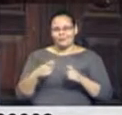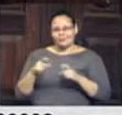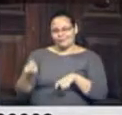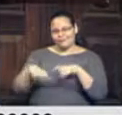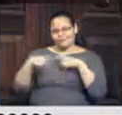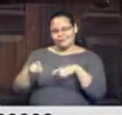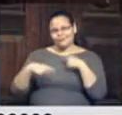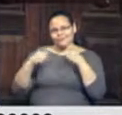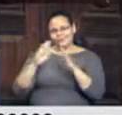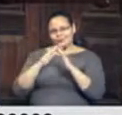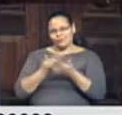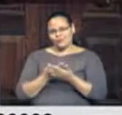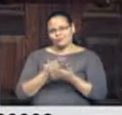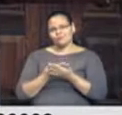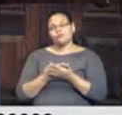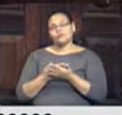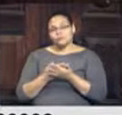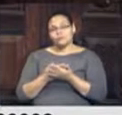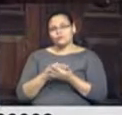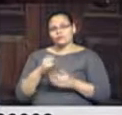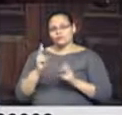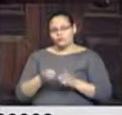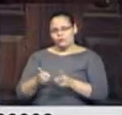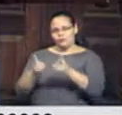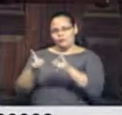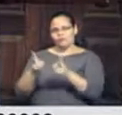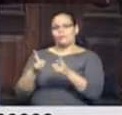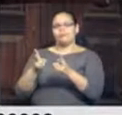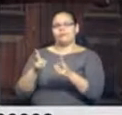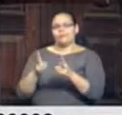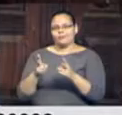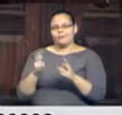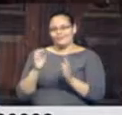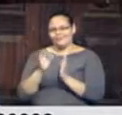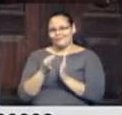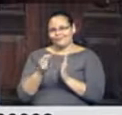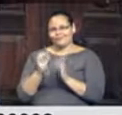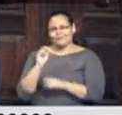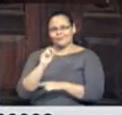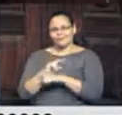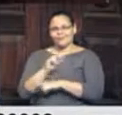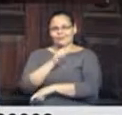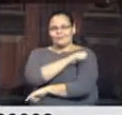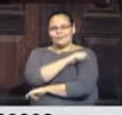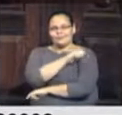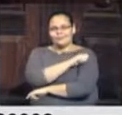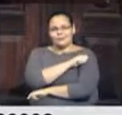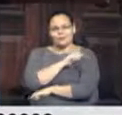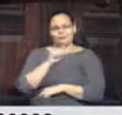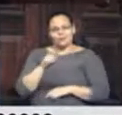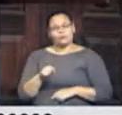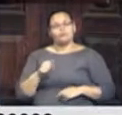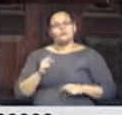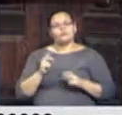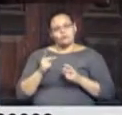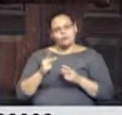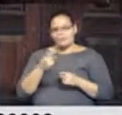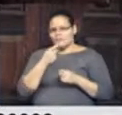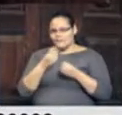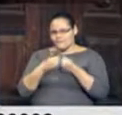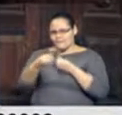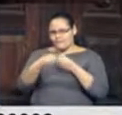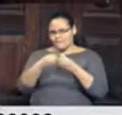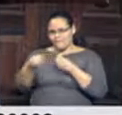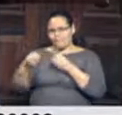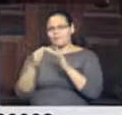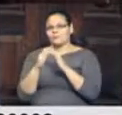rural, onde é fundamental continuar a oferta da matrícula daquelas crianças no seu local próximo à